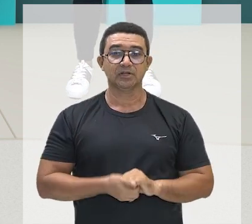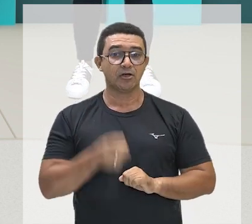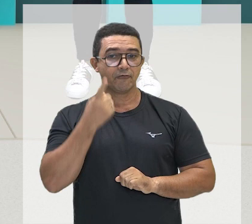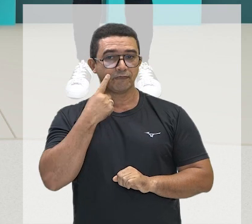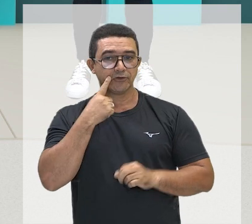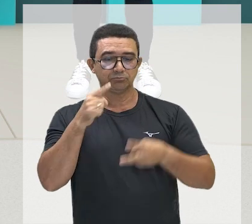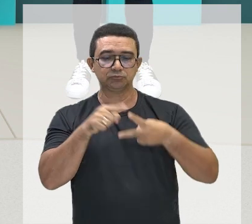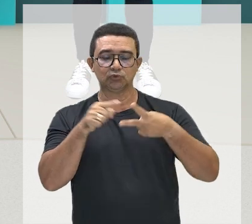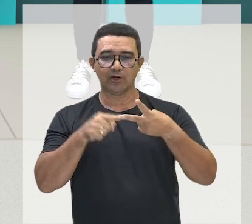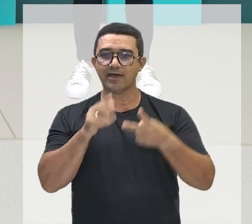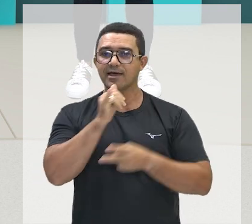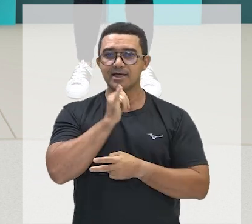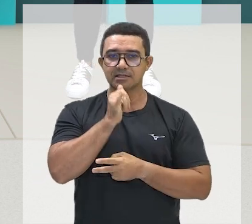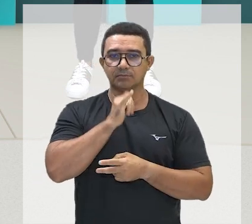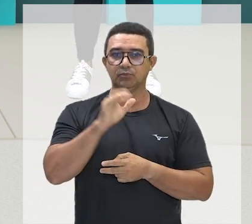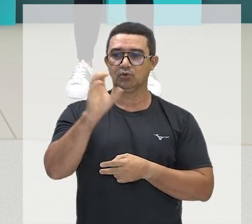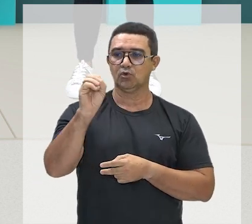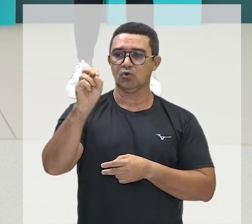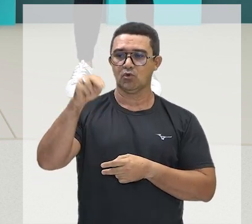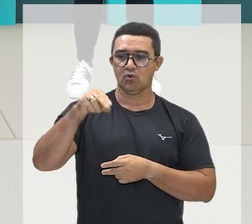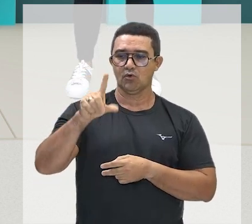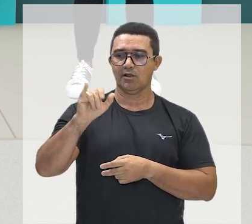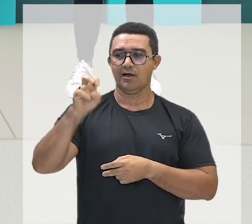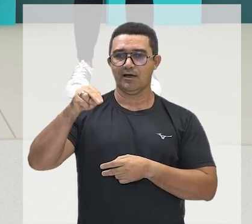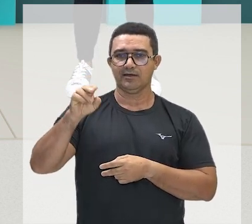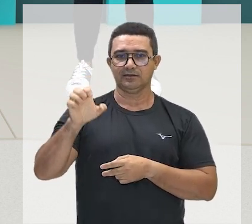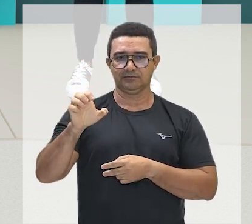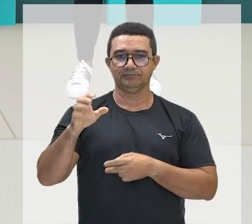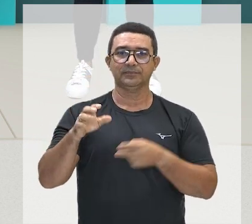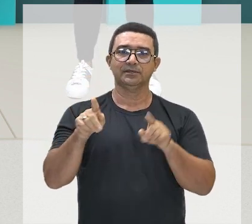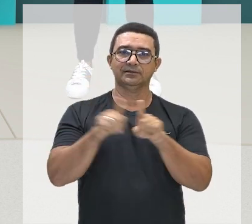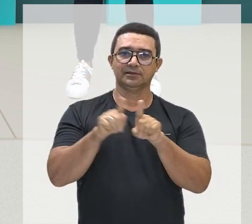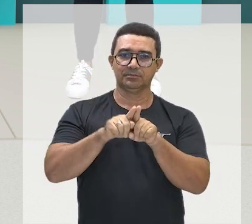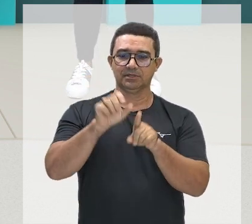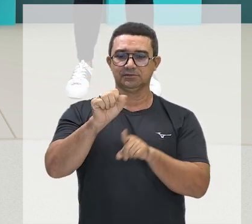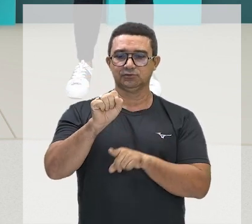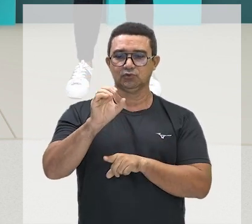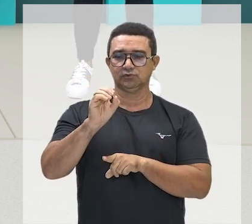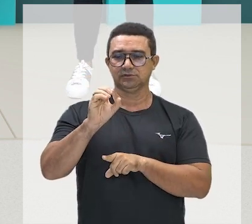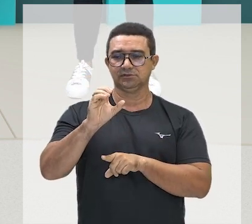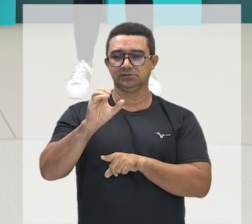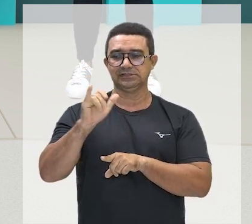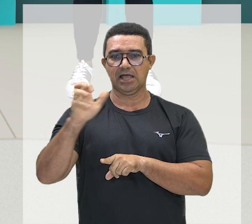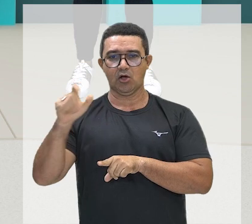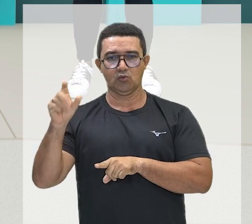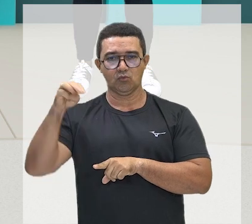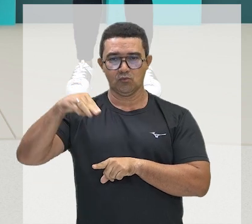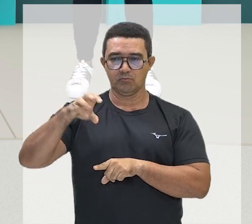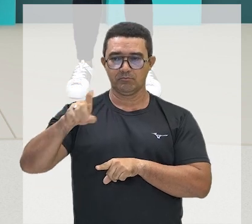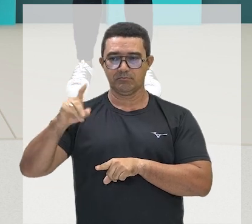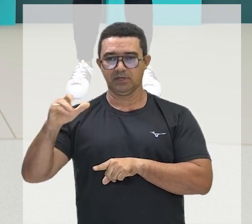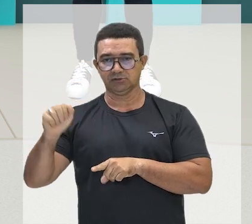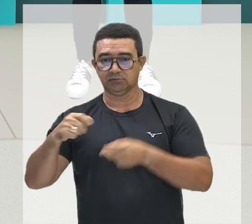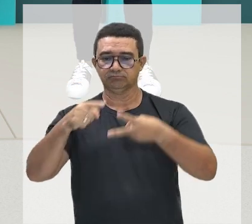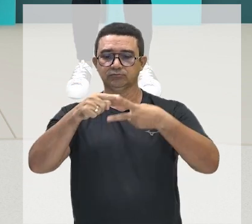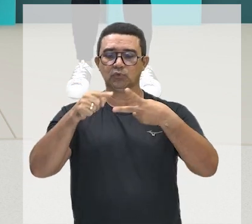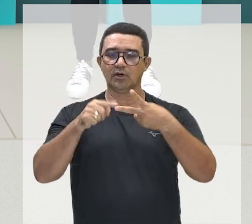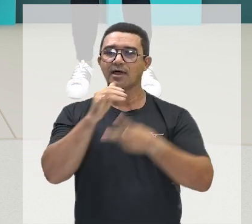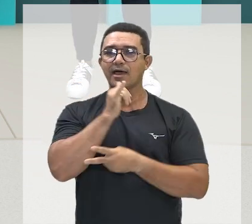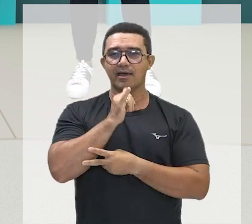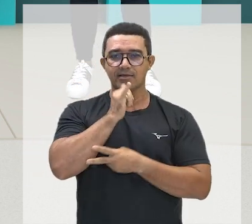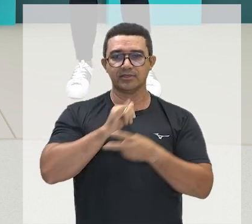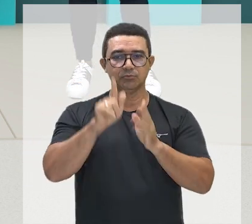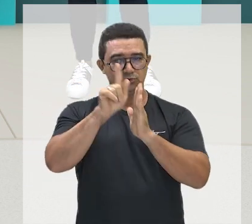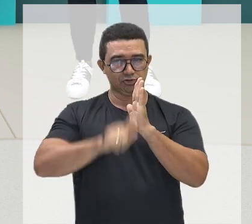foram? Online articles and blogs and social media, ok? Dois exemplos de gêneros